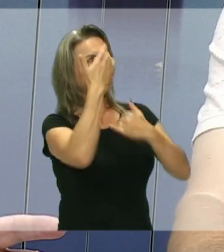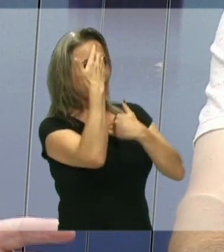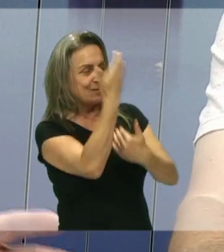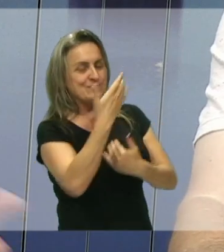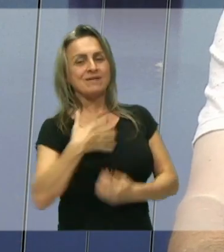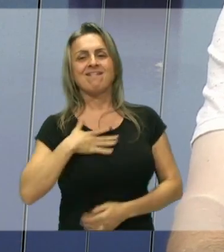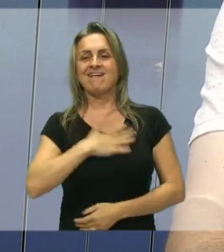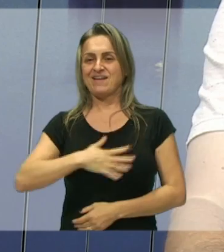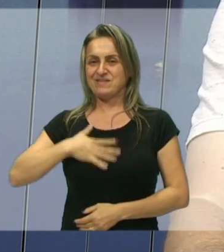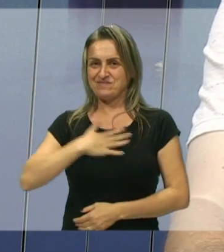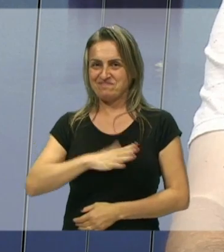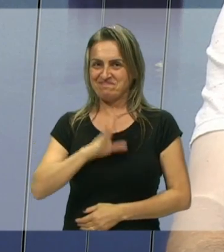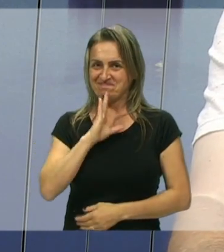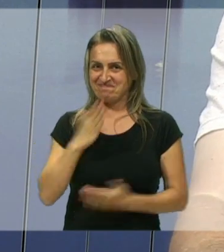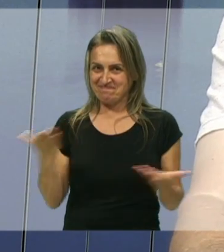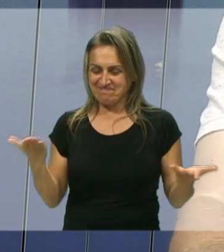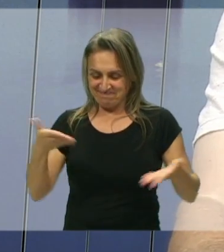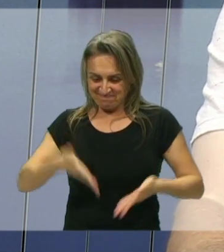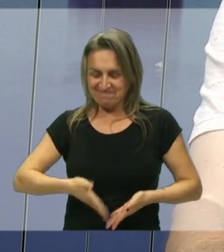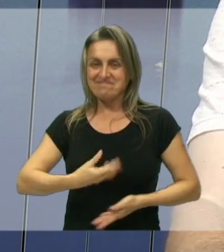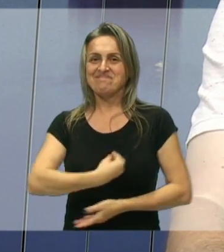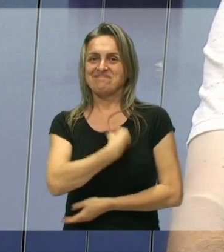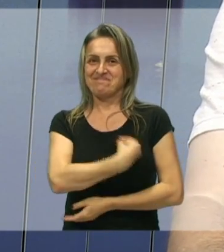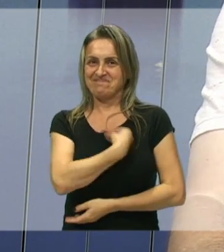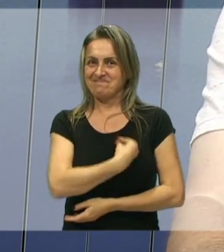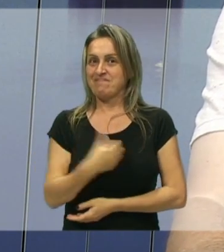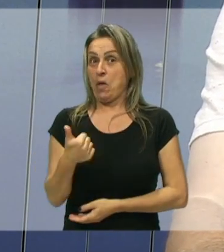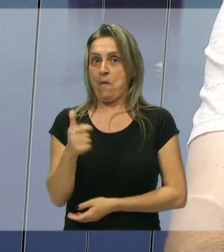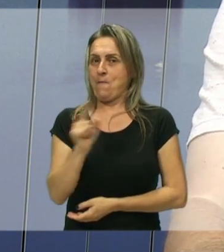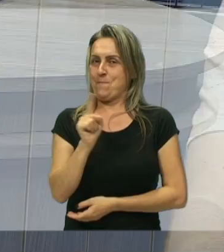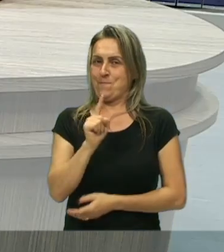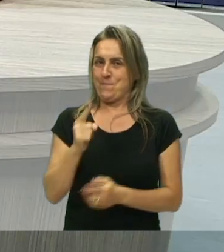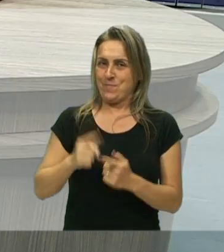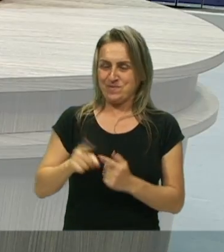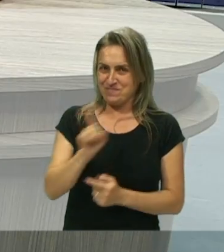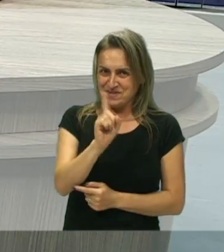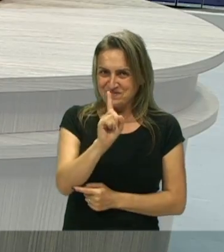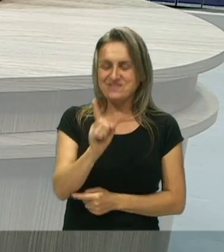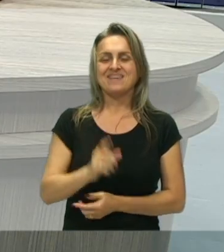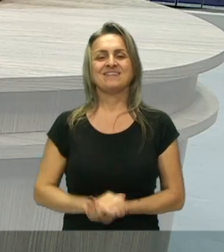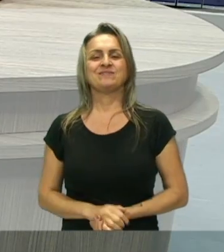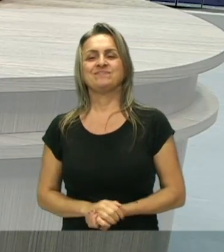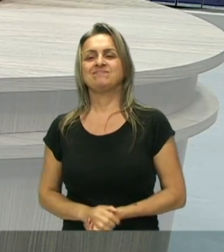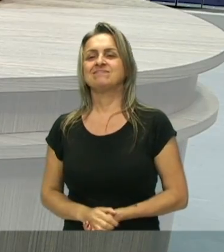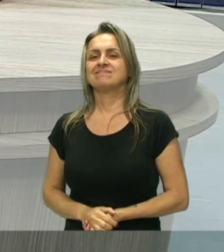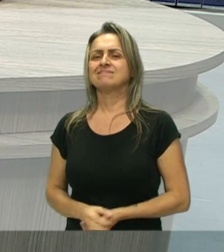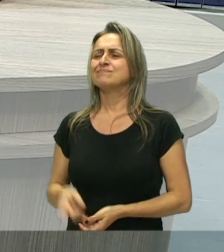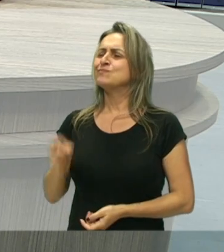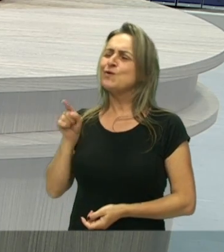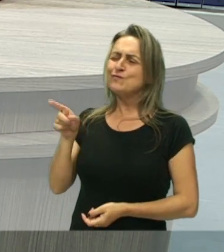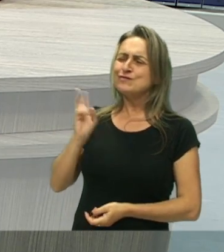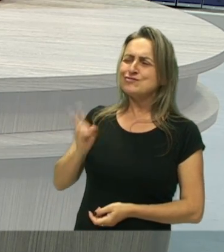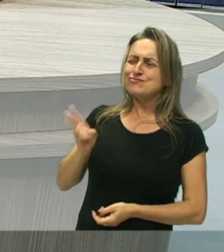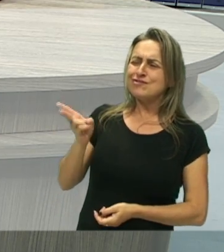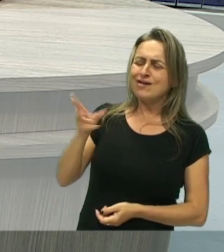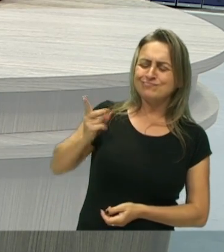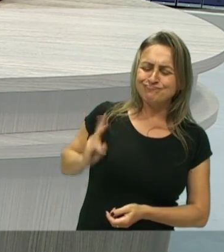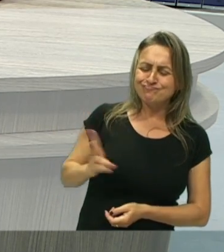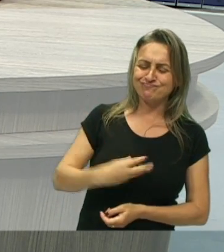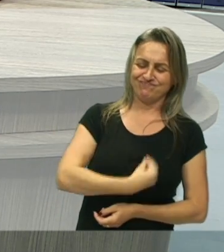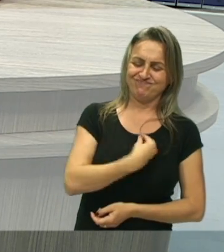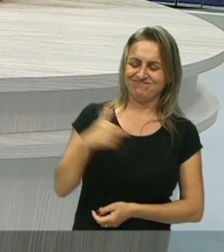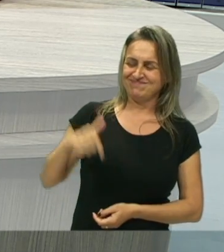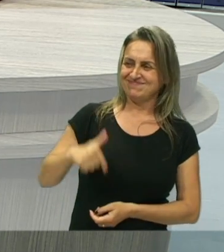de vir aqui na TV Câmara. Não é a primeira vez, né? Com mas certeza. Nós gostamos. Você já é figurinha carimbada. Isso. Já é figura